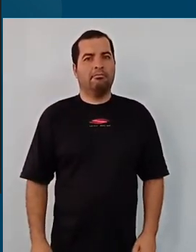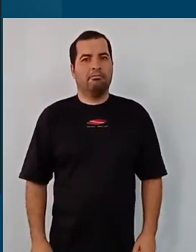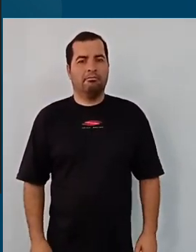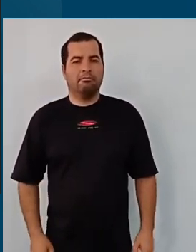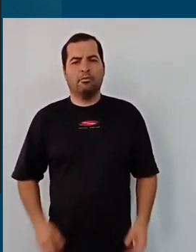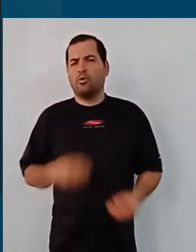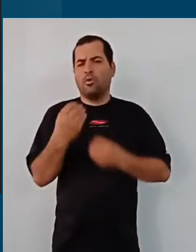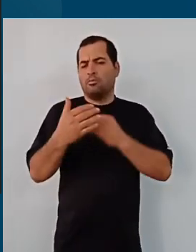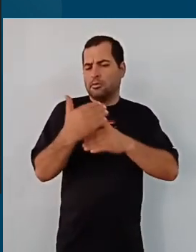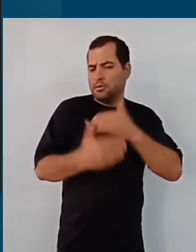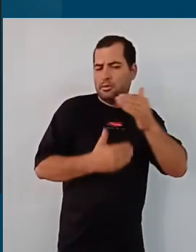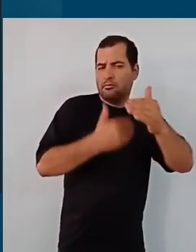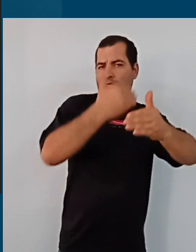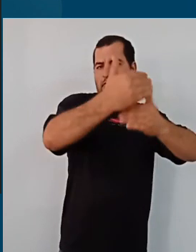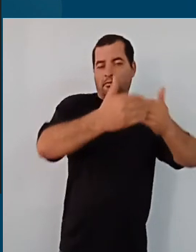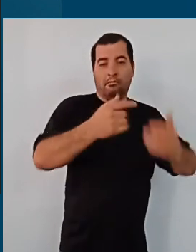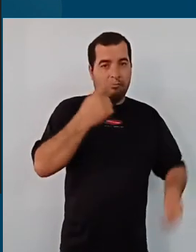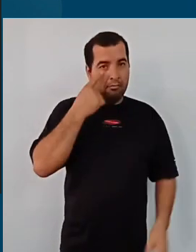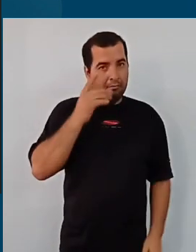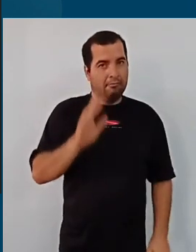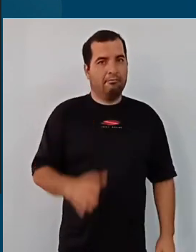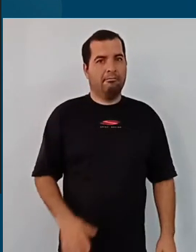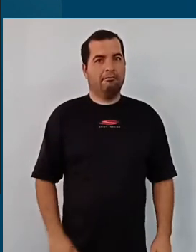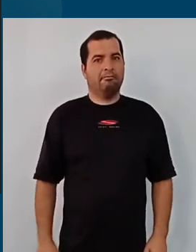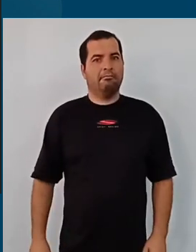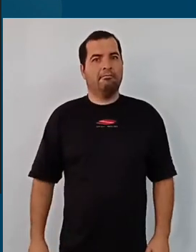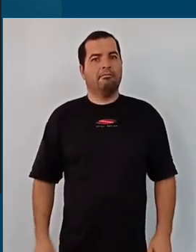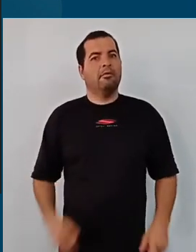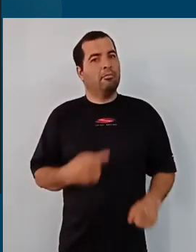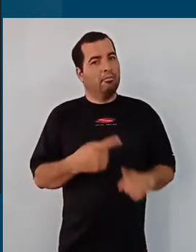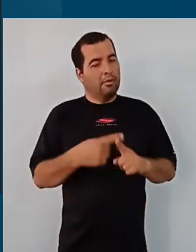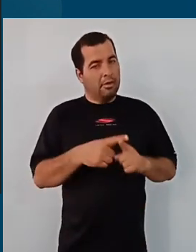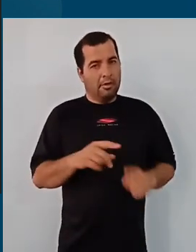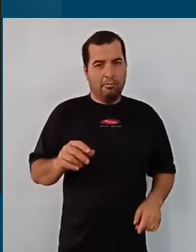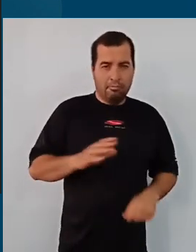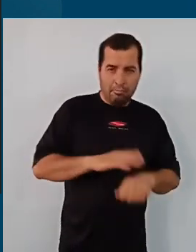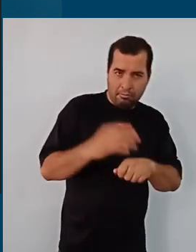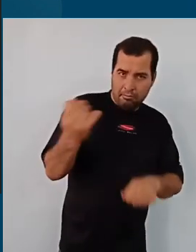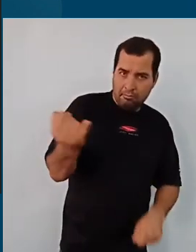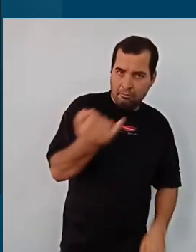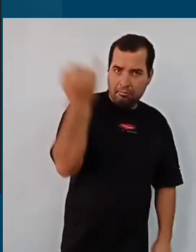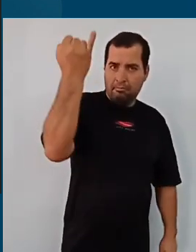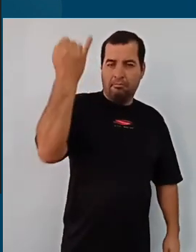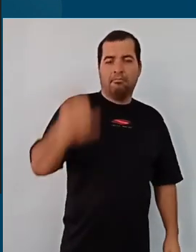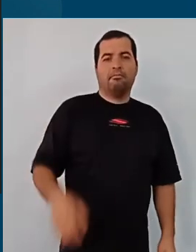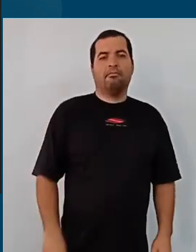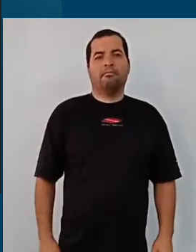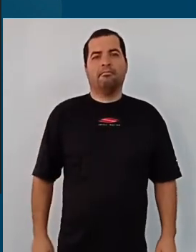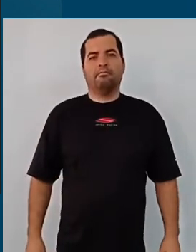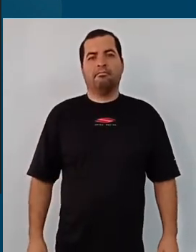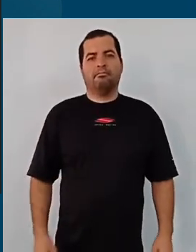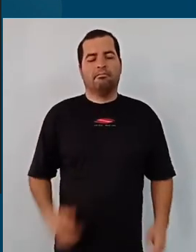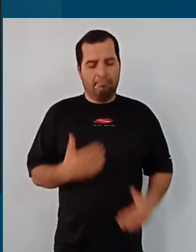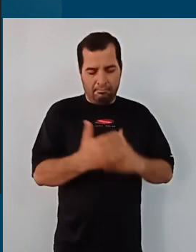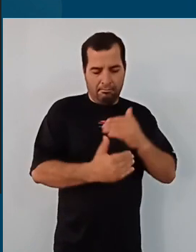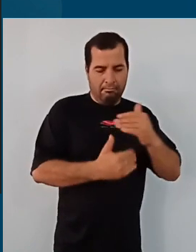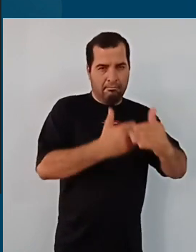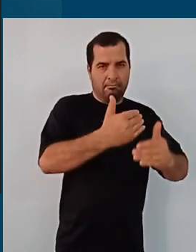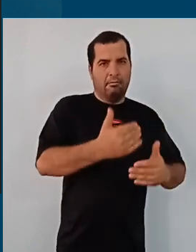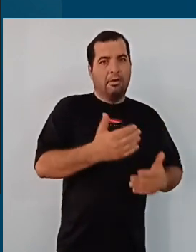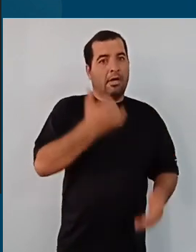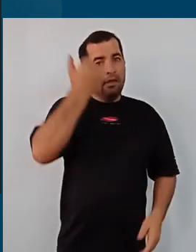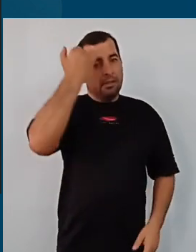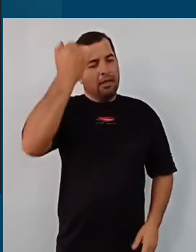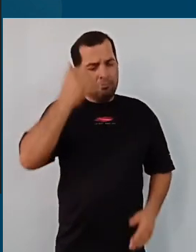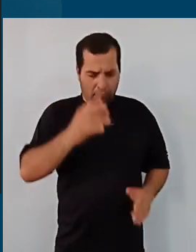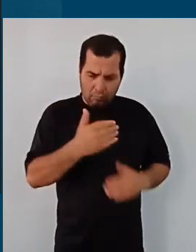se desenvolvem competências, já que essa é a principal tarefa. Estamos construindo, a ideia é começar